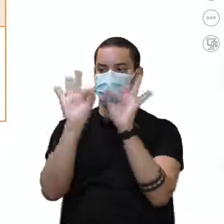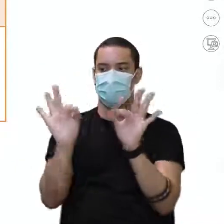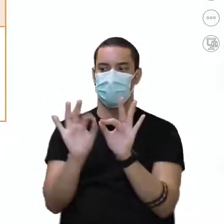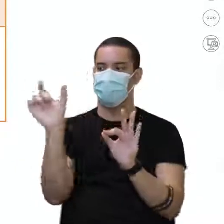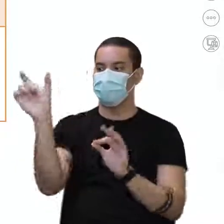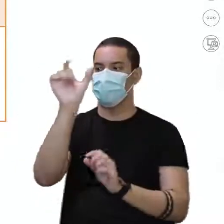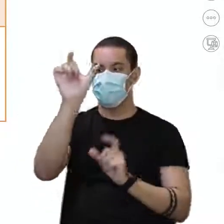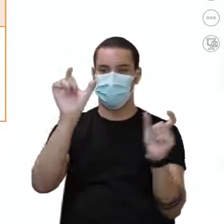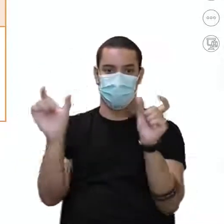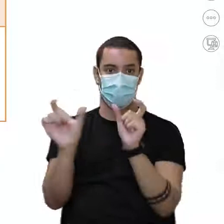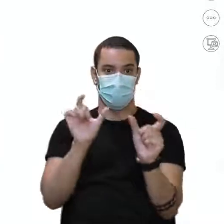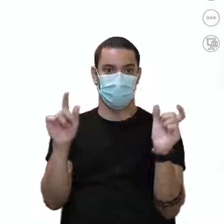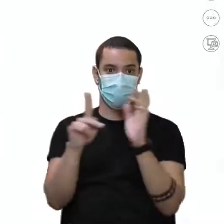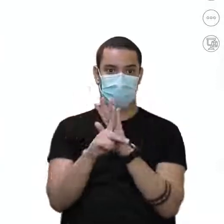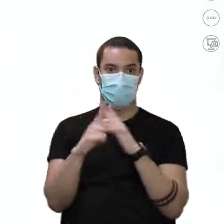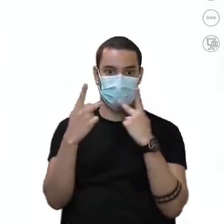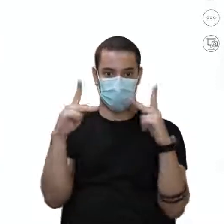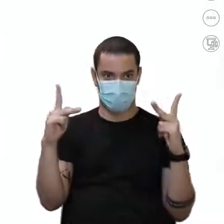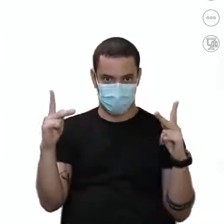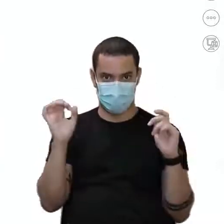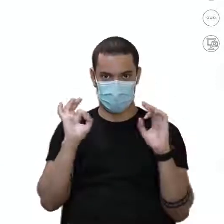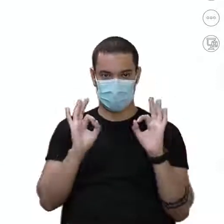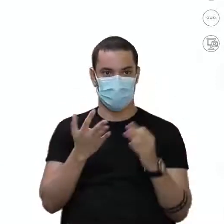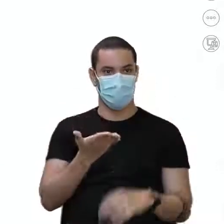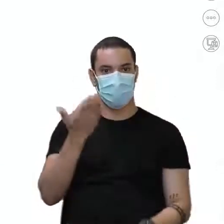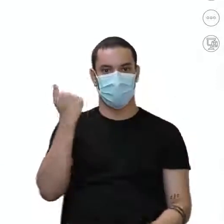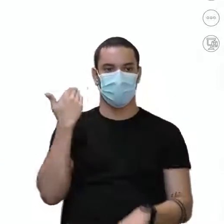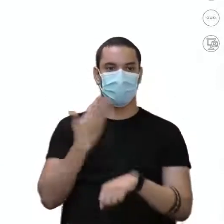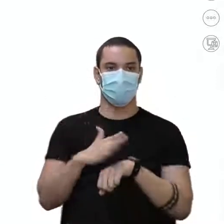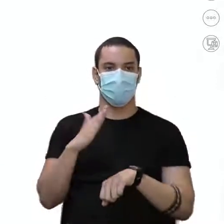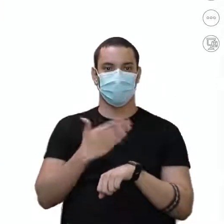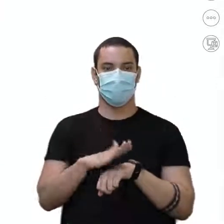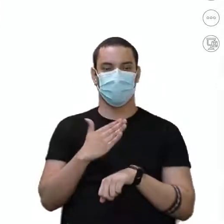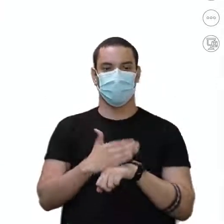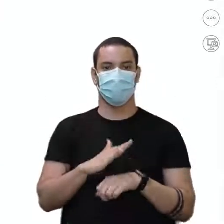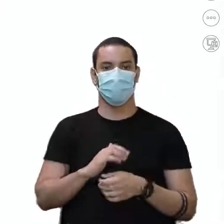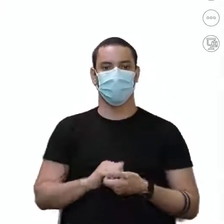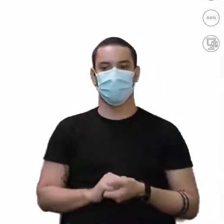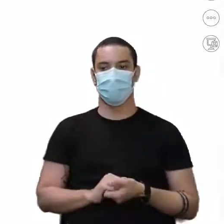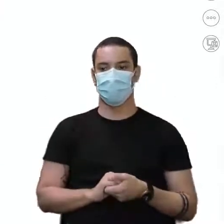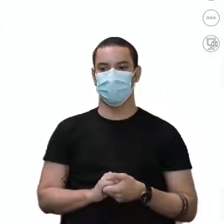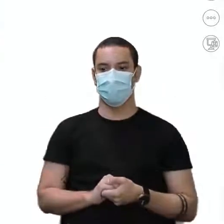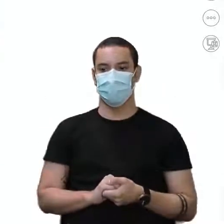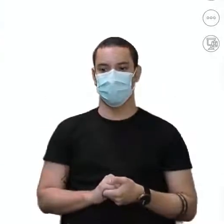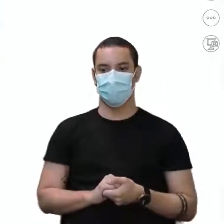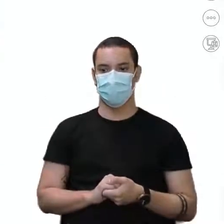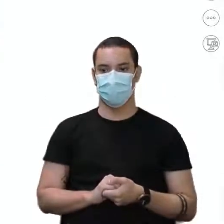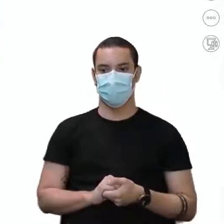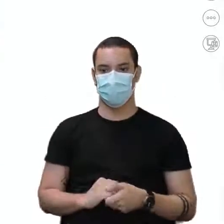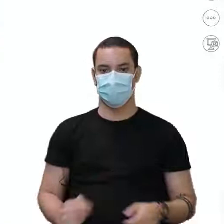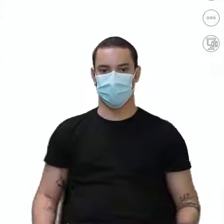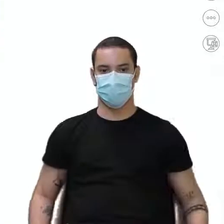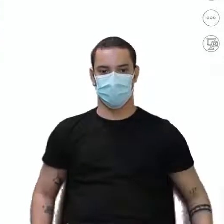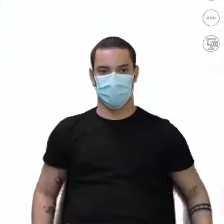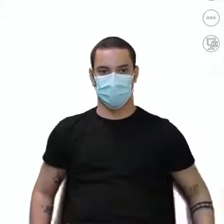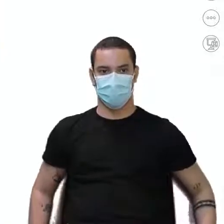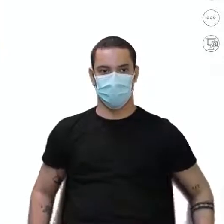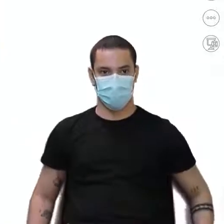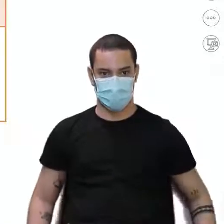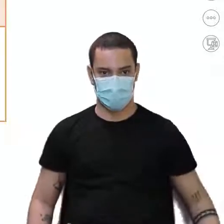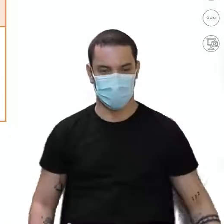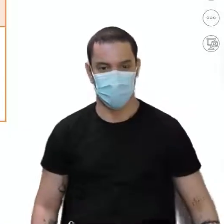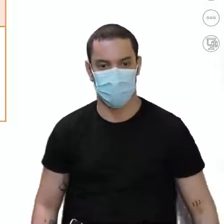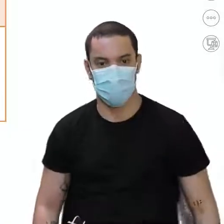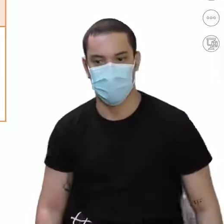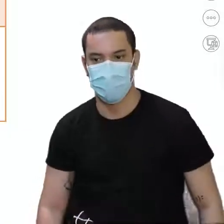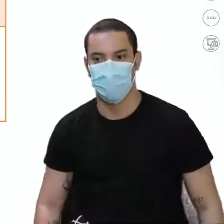o que você quer passar. Let's practice. Vamos praticar. Olha aí, ó. We are waiting for the bus.